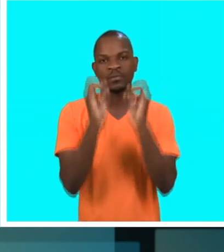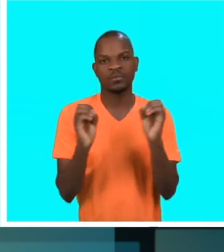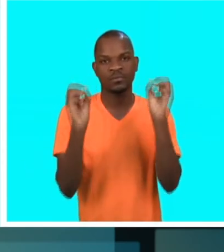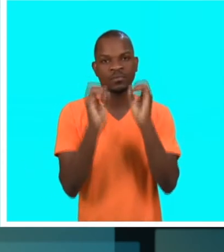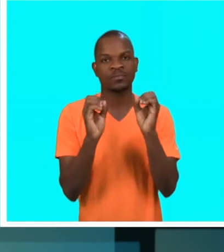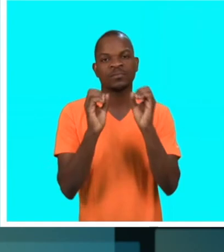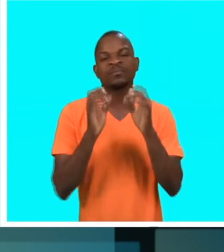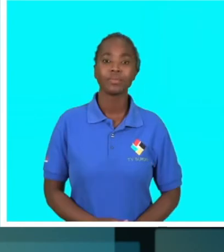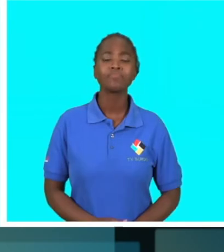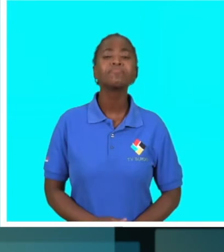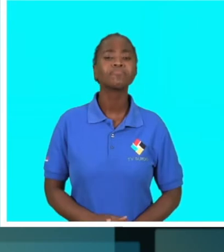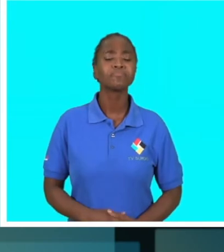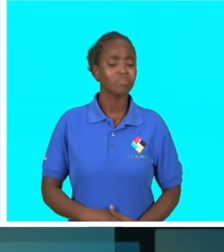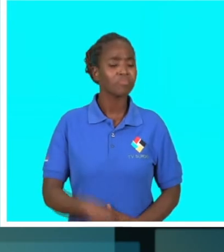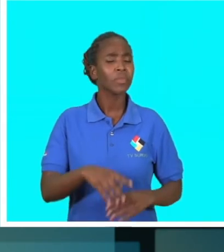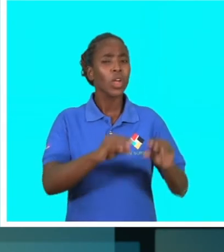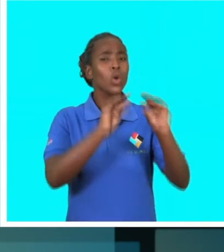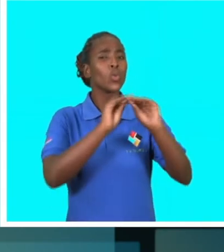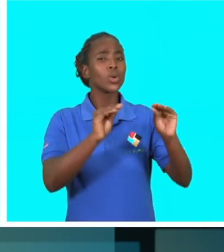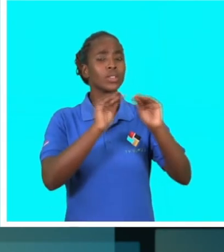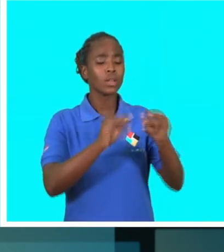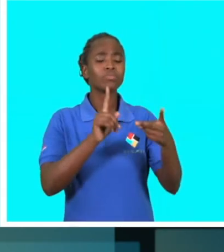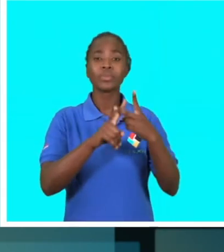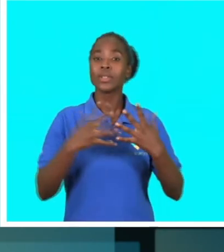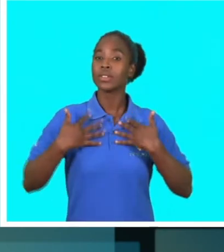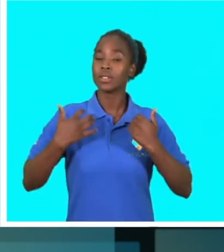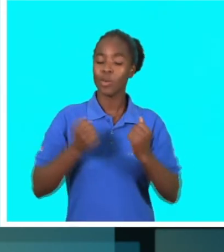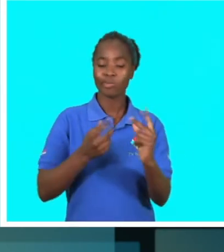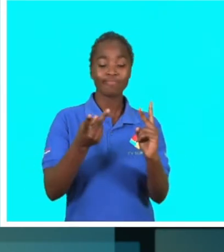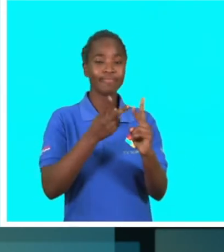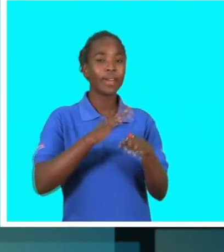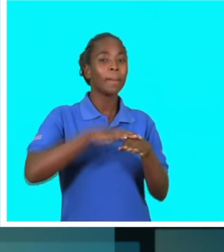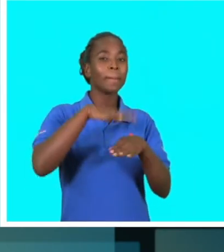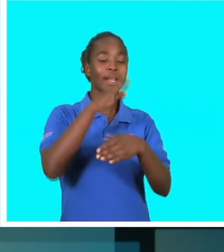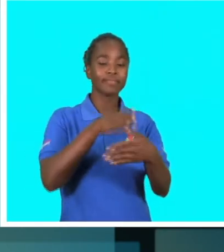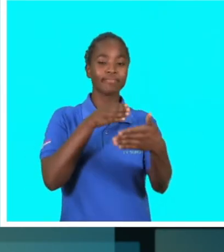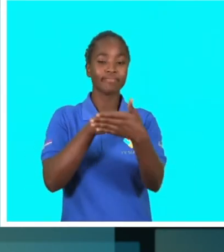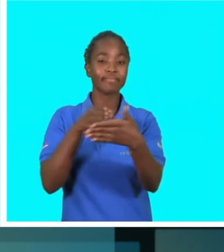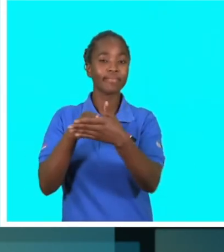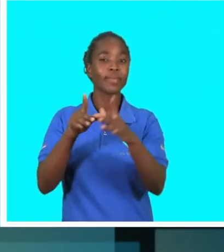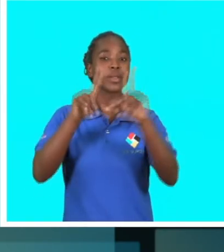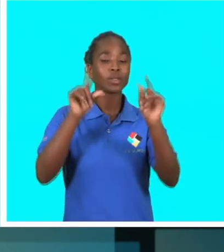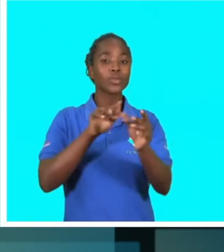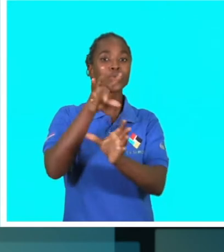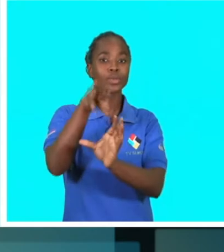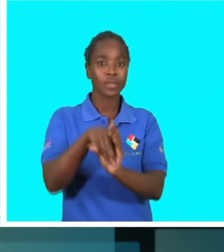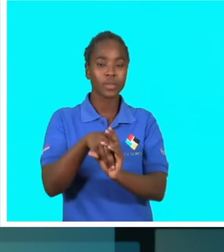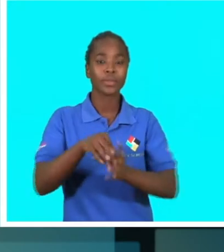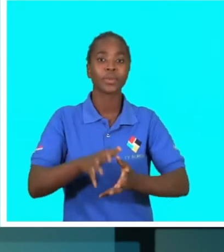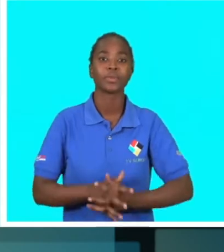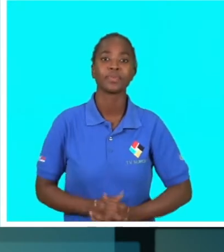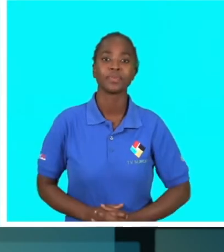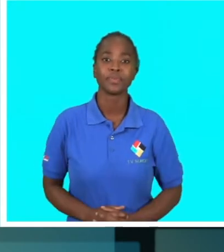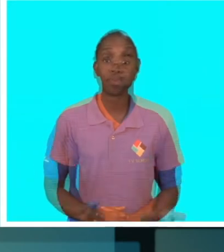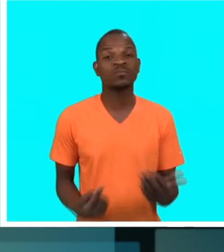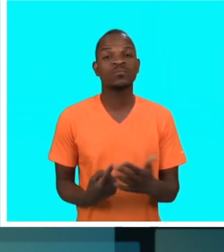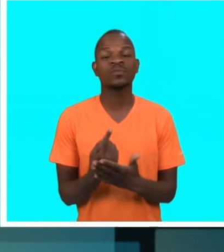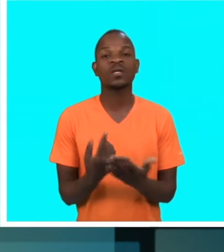poucas vezes acontecem. A educação e a saúde foram apontadas como os serviços mais críticos.